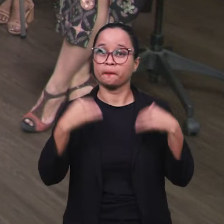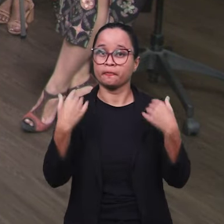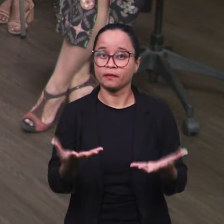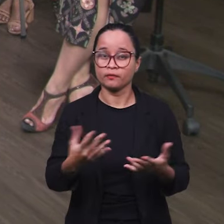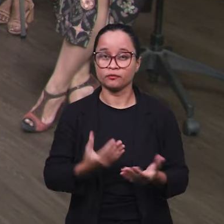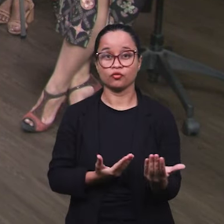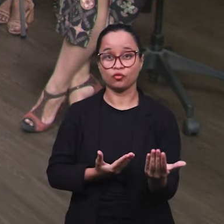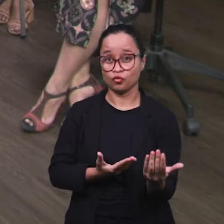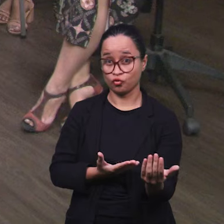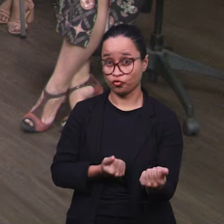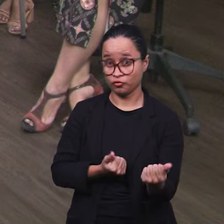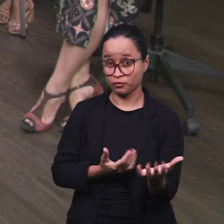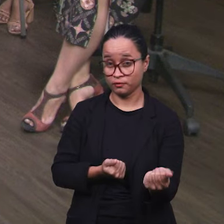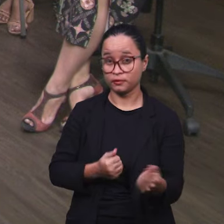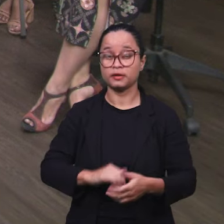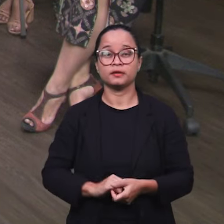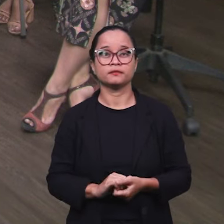O jovem,